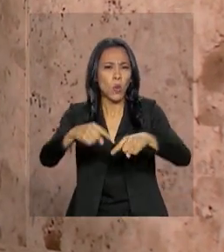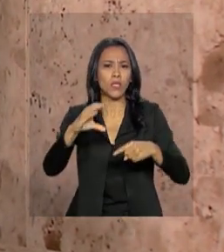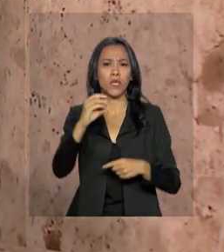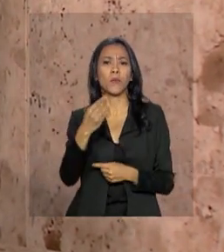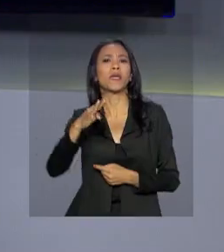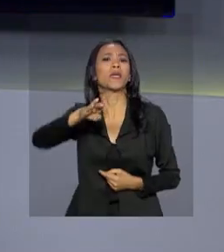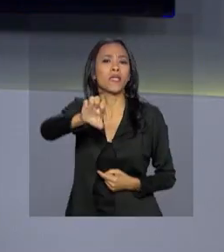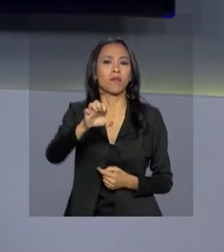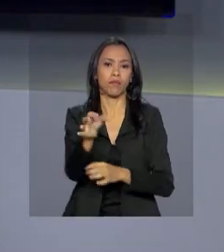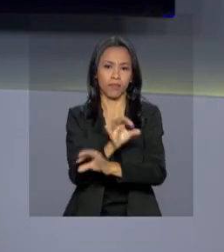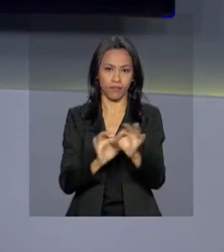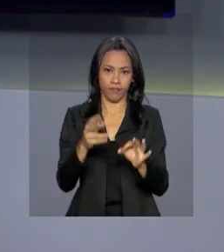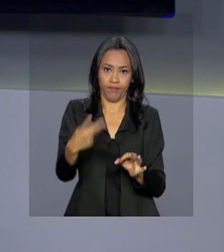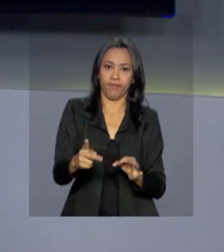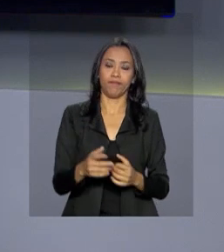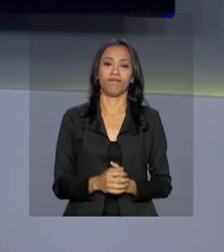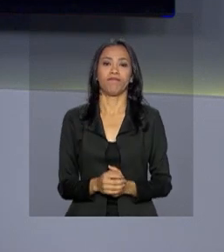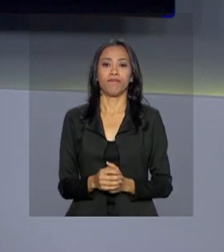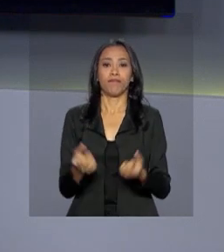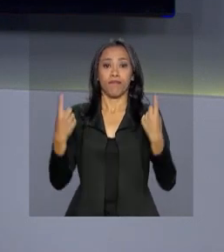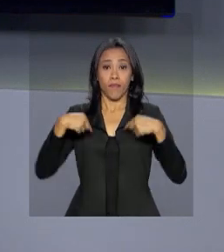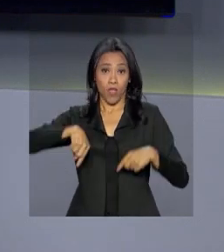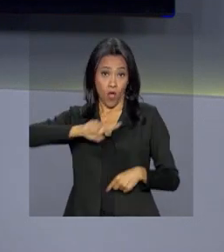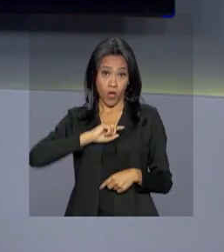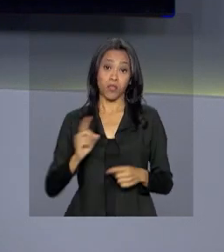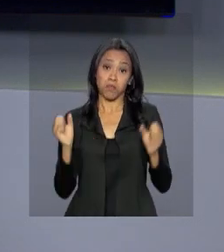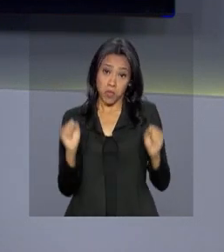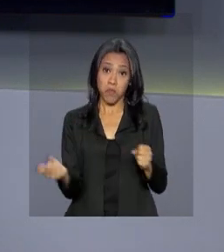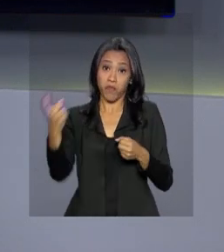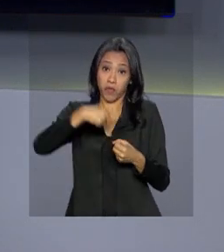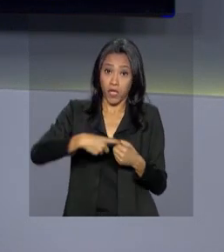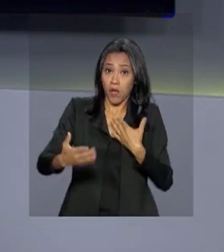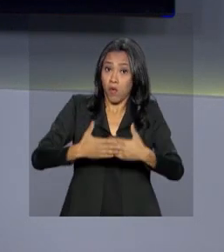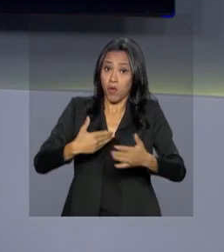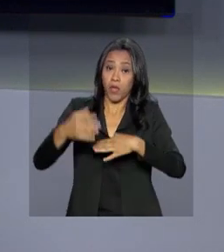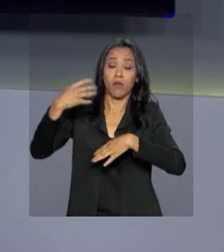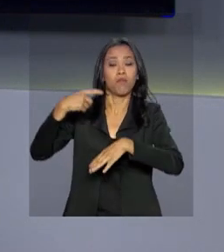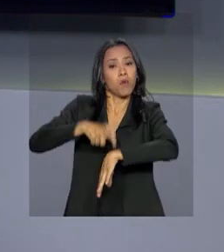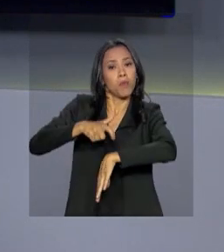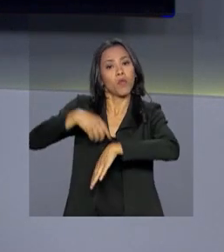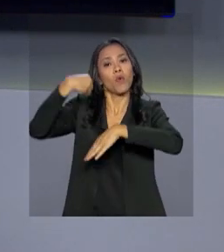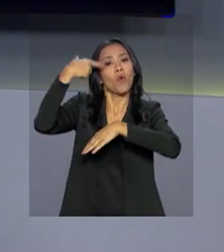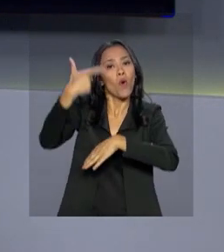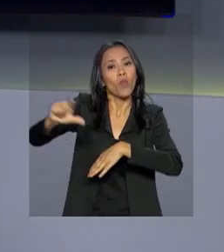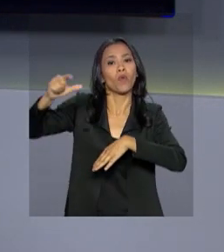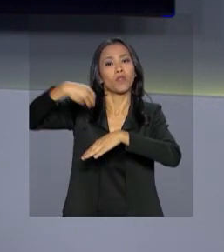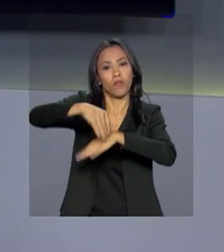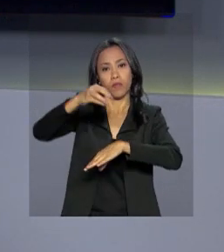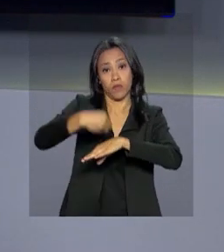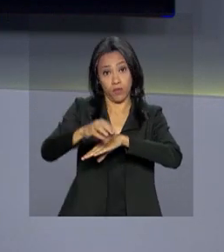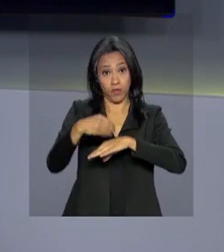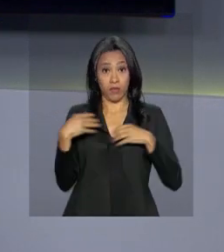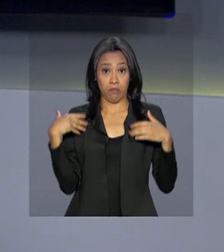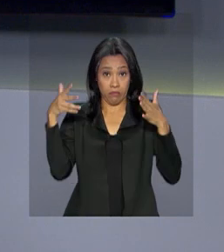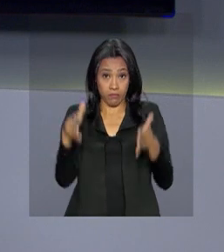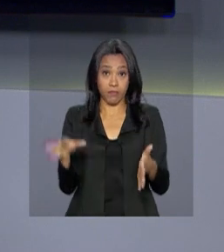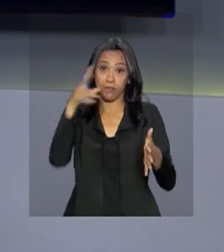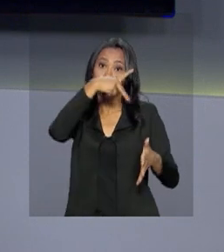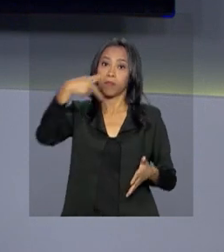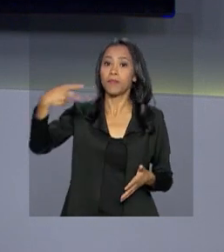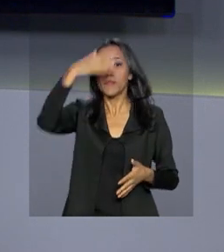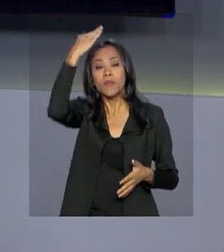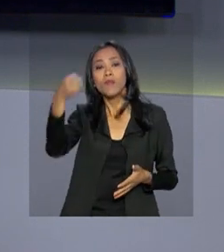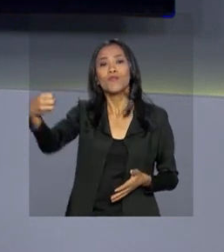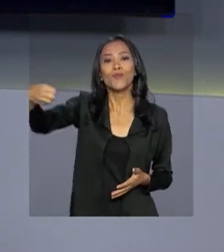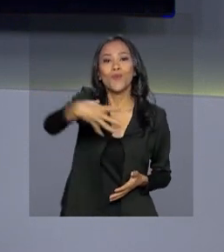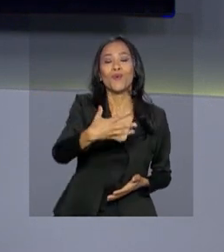organizado. Nós podemos voltar a qualquer momento com outras informações sobre a participação do presidente Michel Temer na posse do